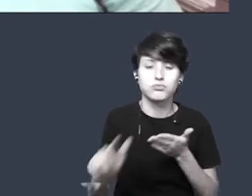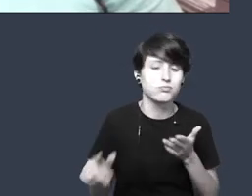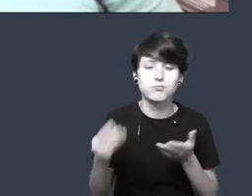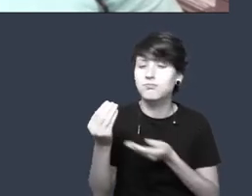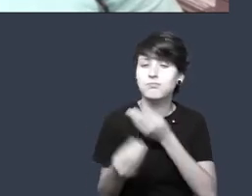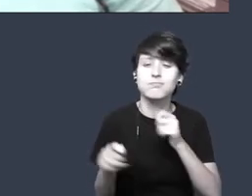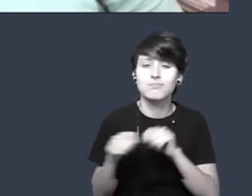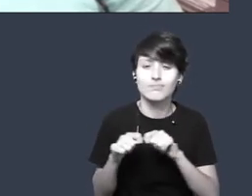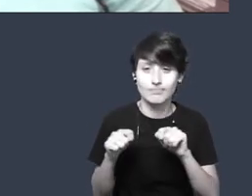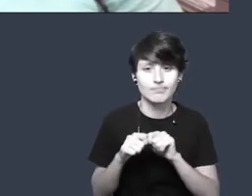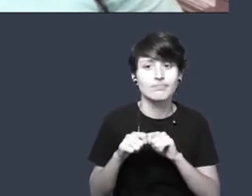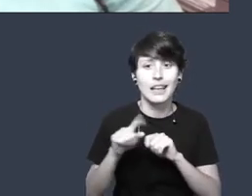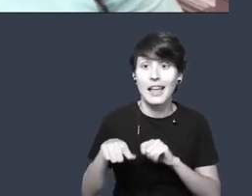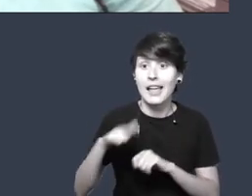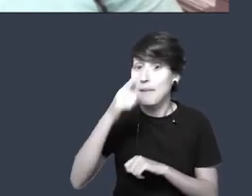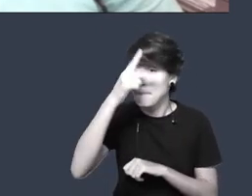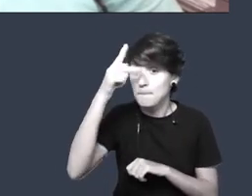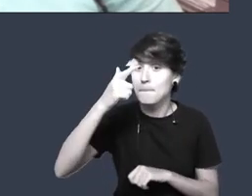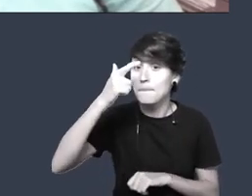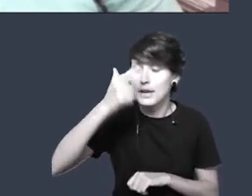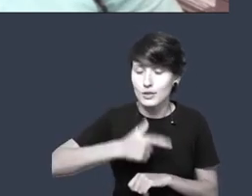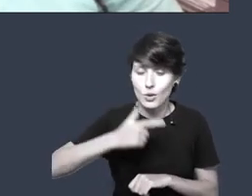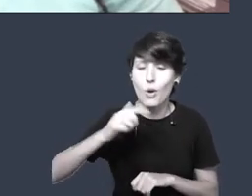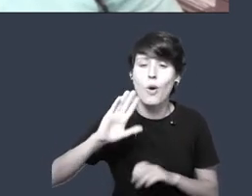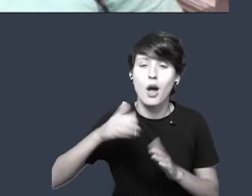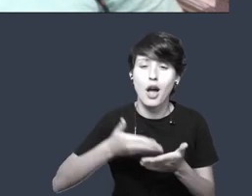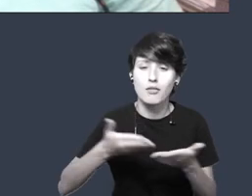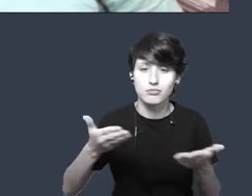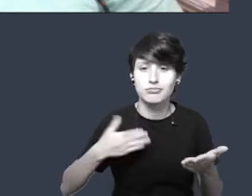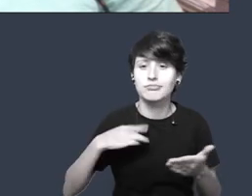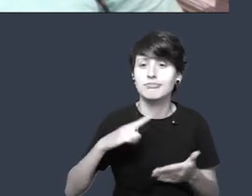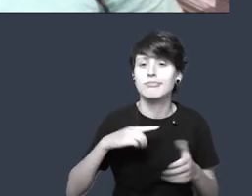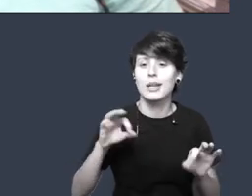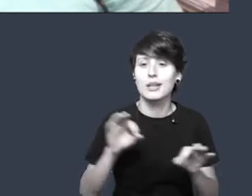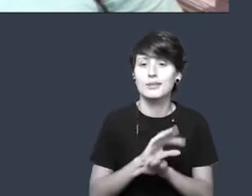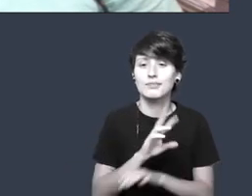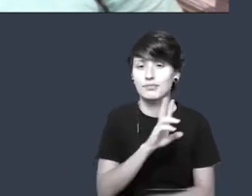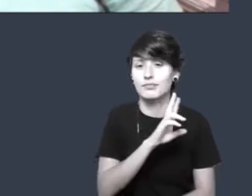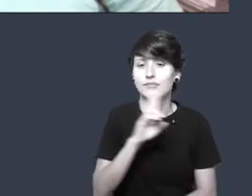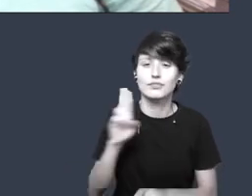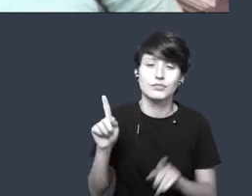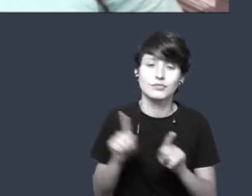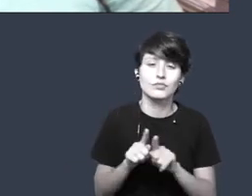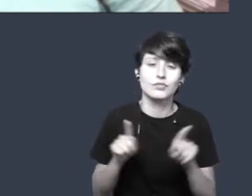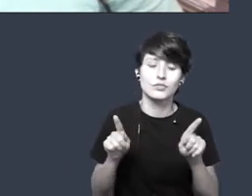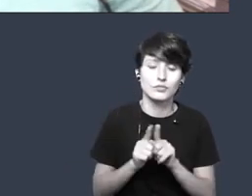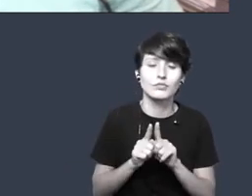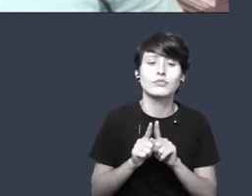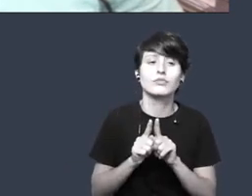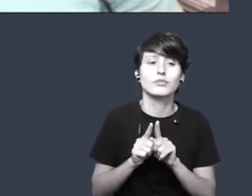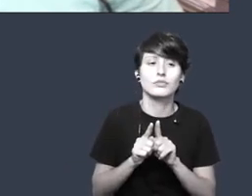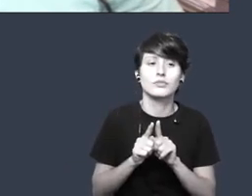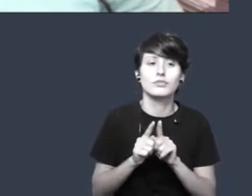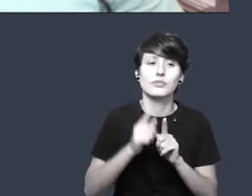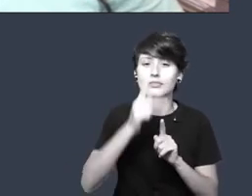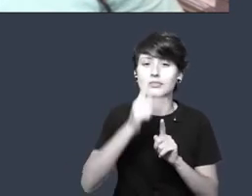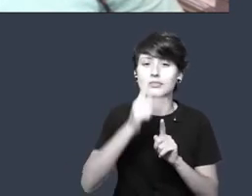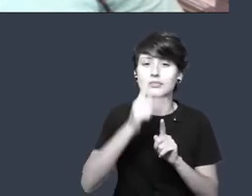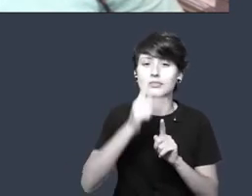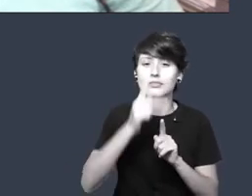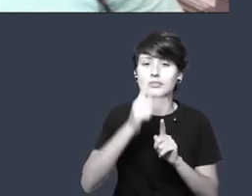Então, vão ser pessoas, e até hoje em dia já tem até um nome para essa, que as pessoas já estão começando a